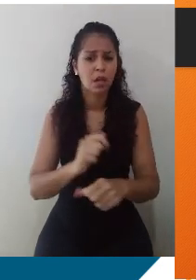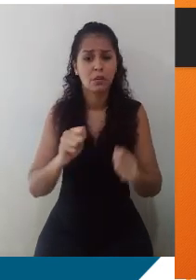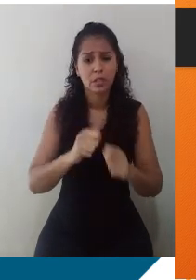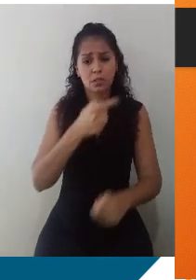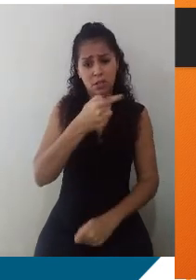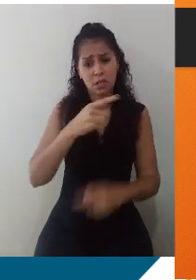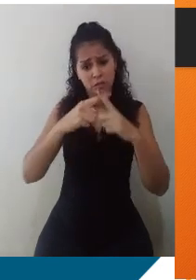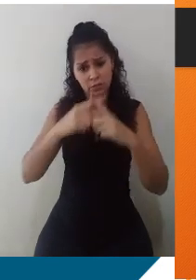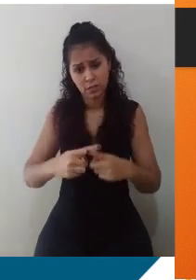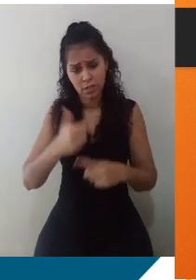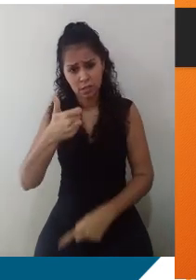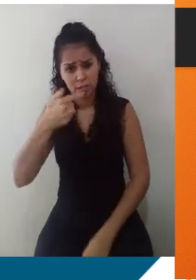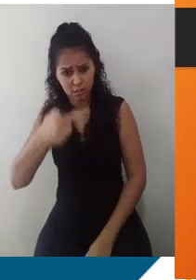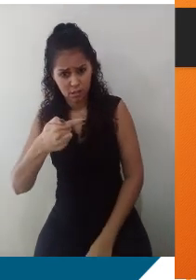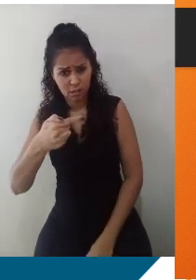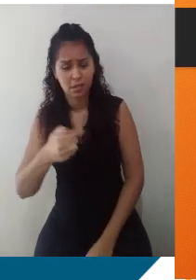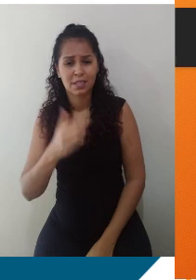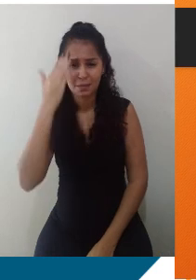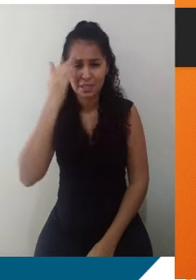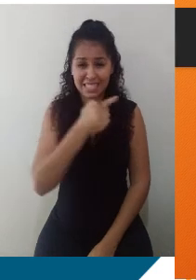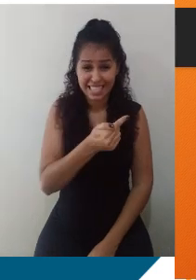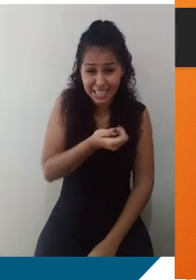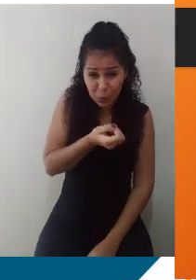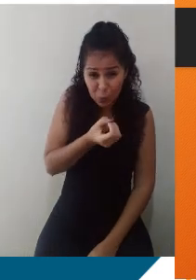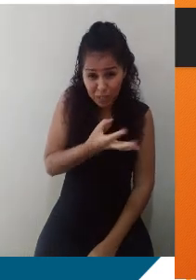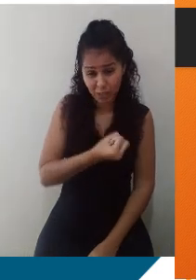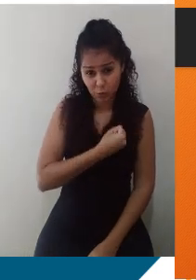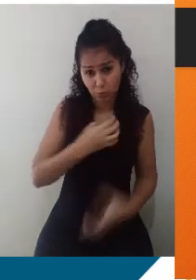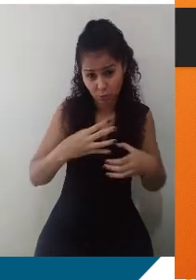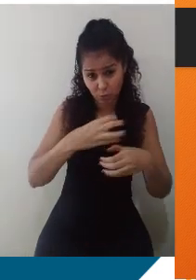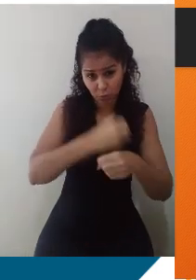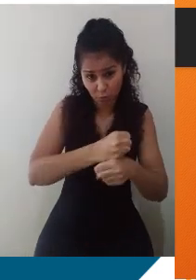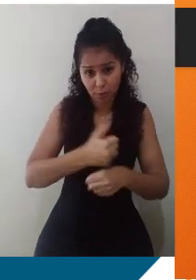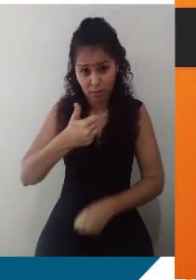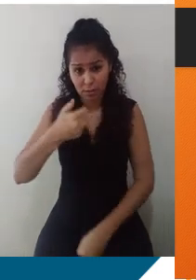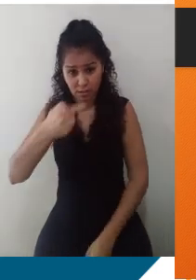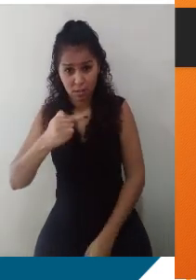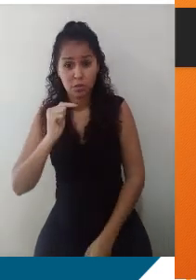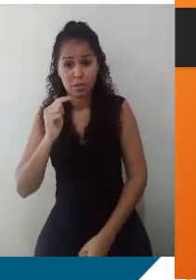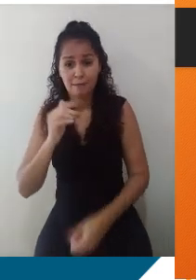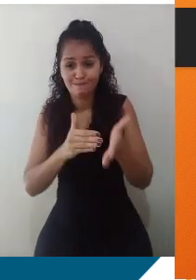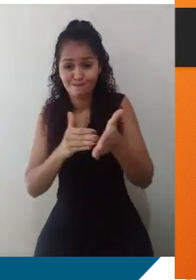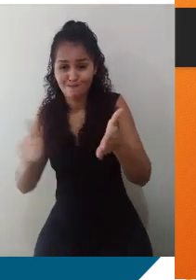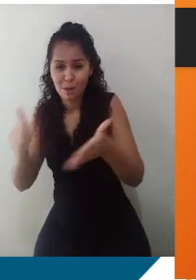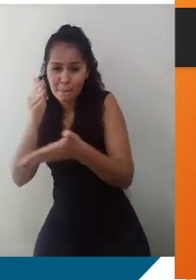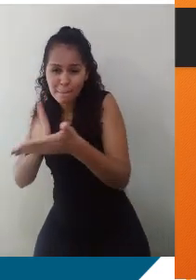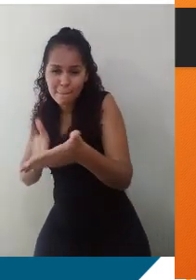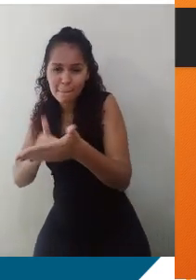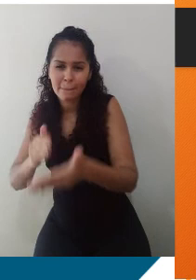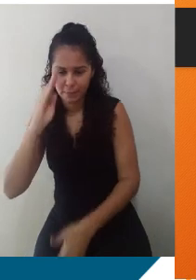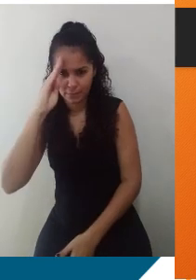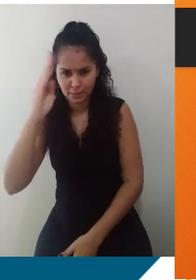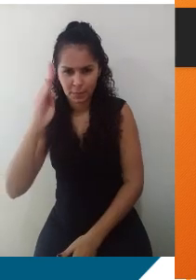7 vezes 17, em que 7 é a quantidade de números que estão sendo somados e 17 é o termo central. Eu